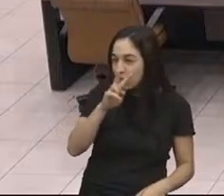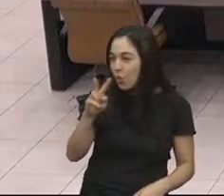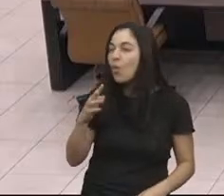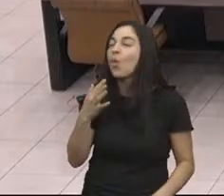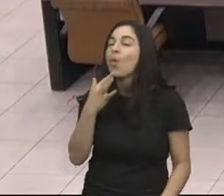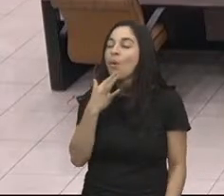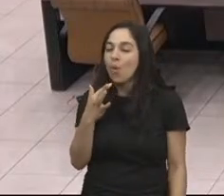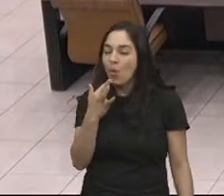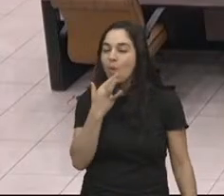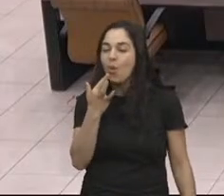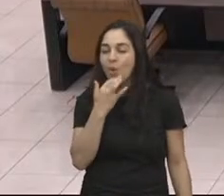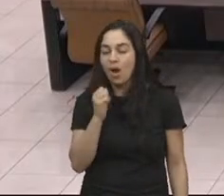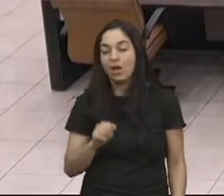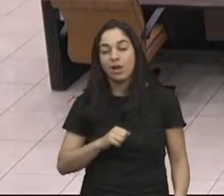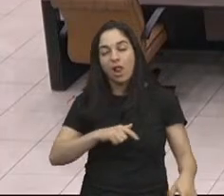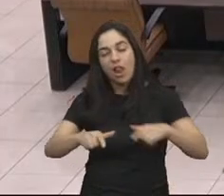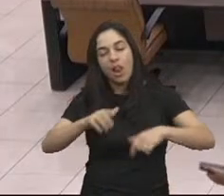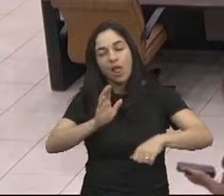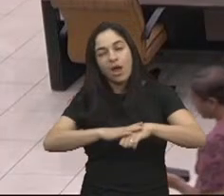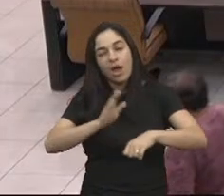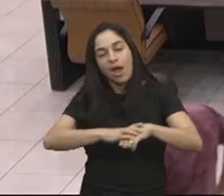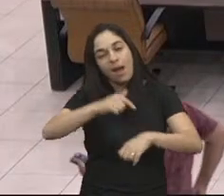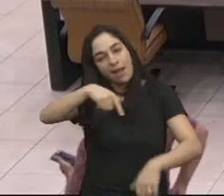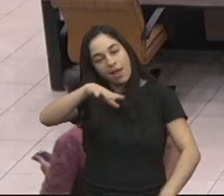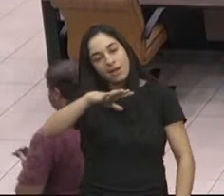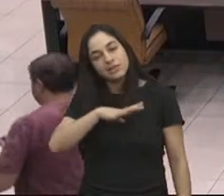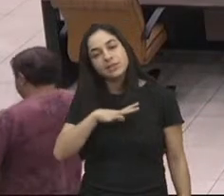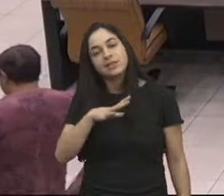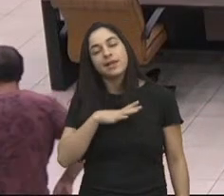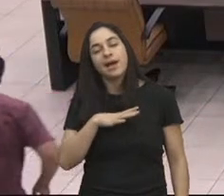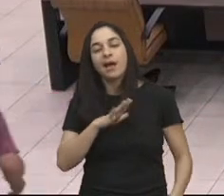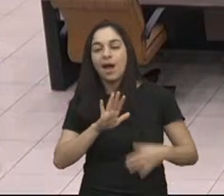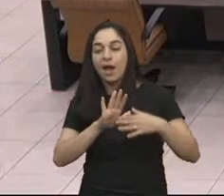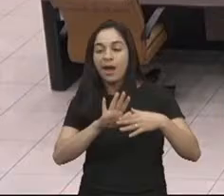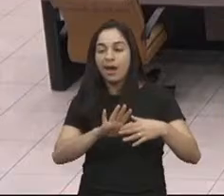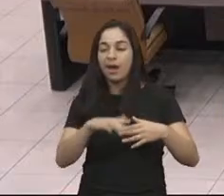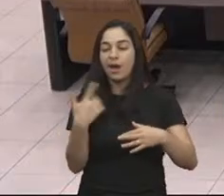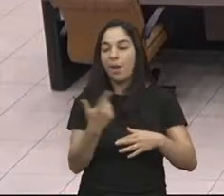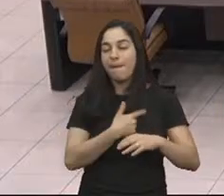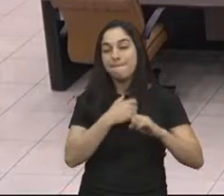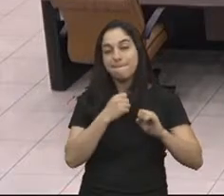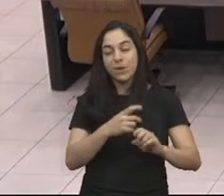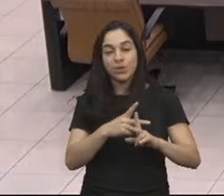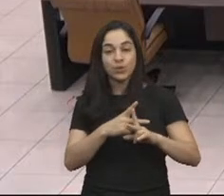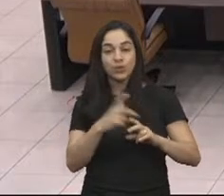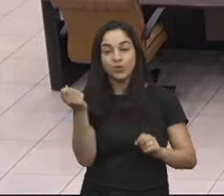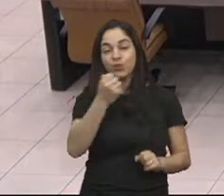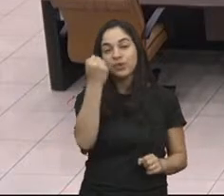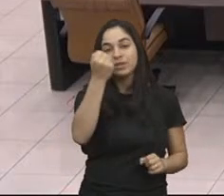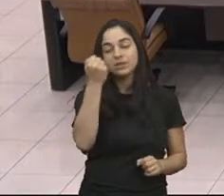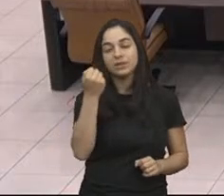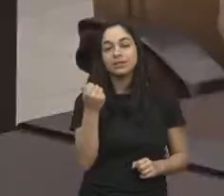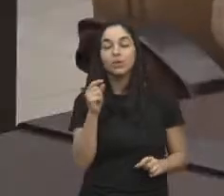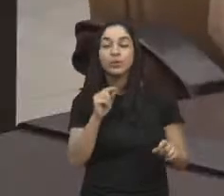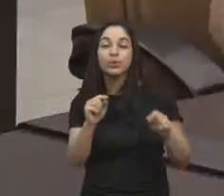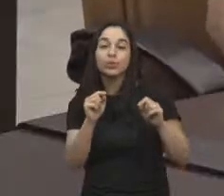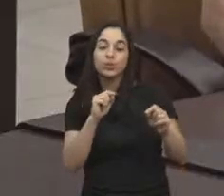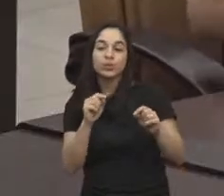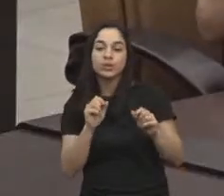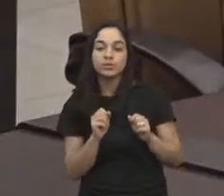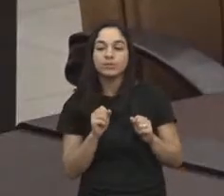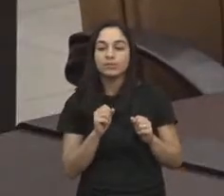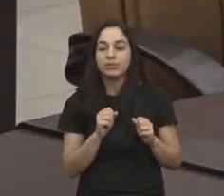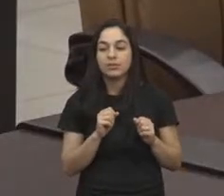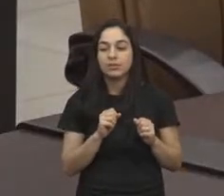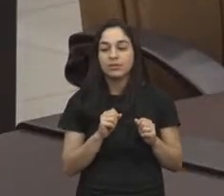né, que têm feito um bom trabalho na cidade, que têm colaborado para que a gente possa vencer um desafio aí da questão de